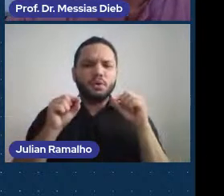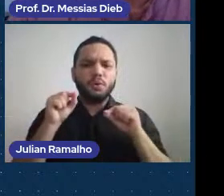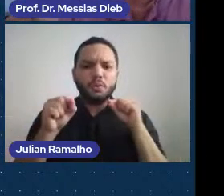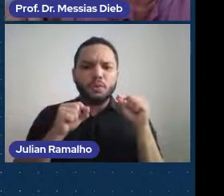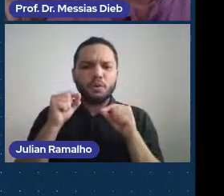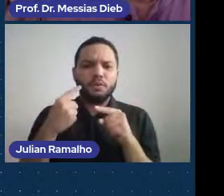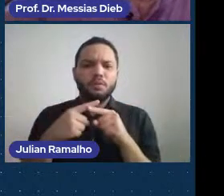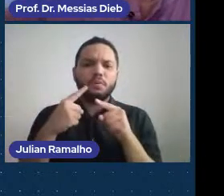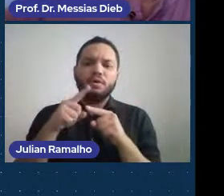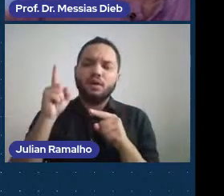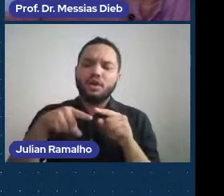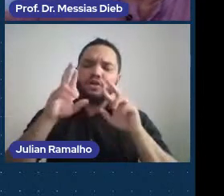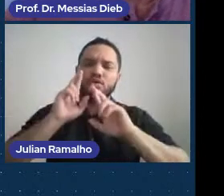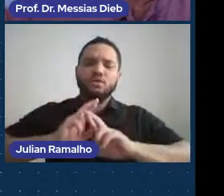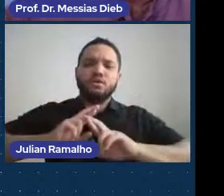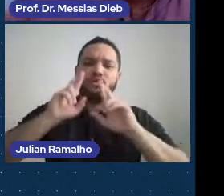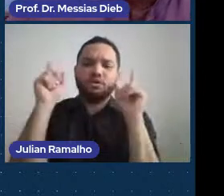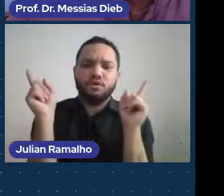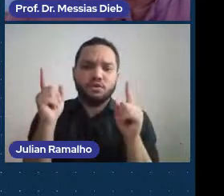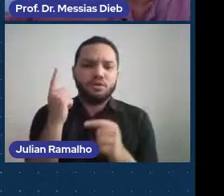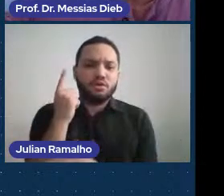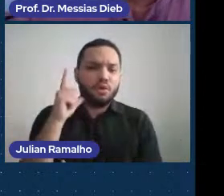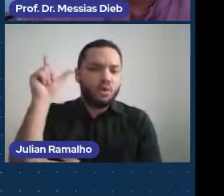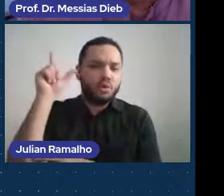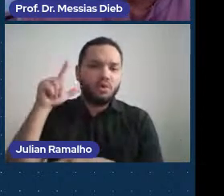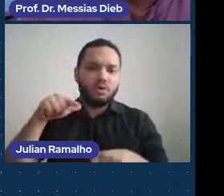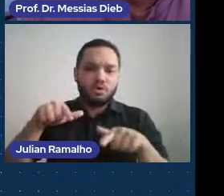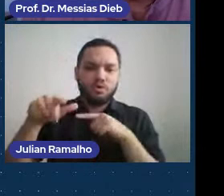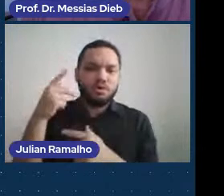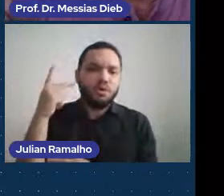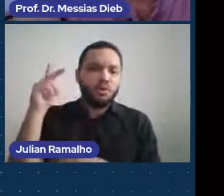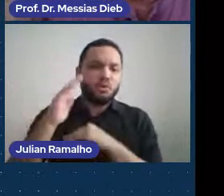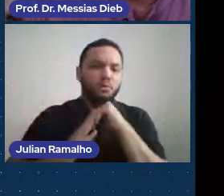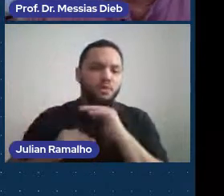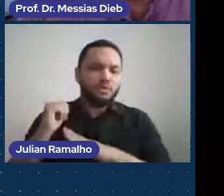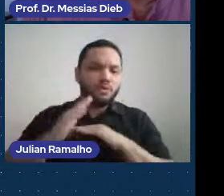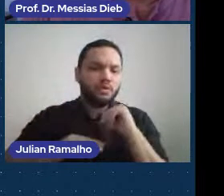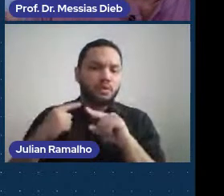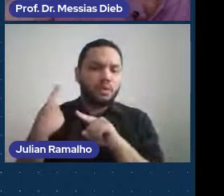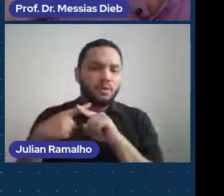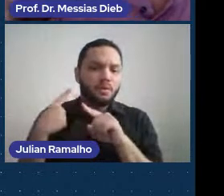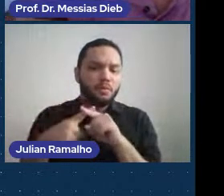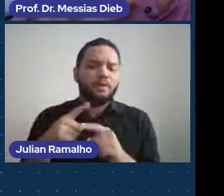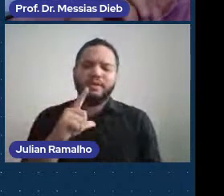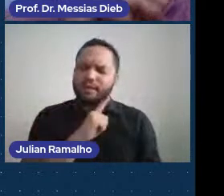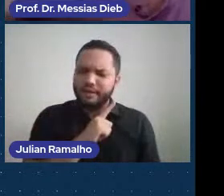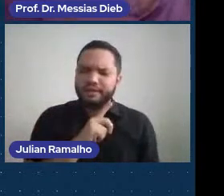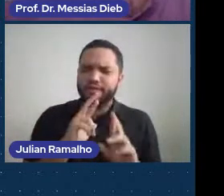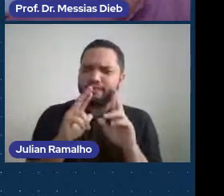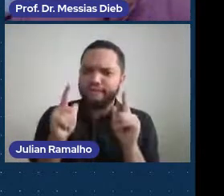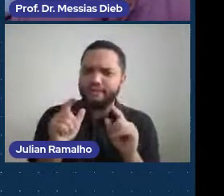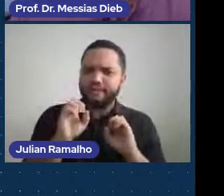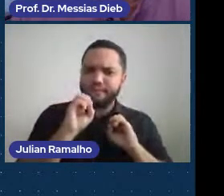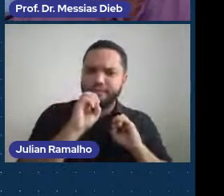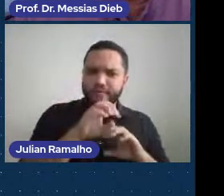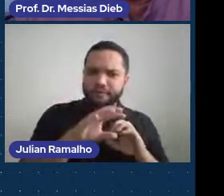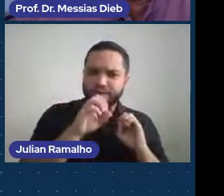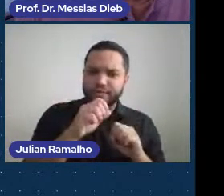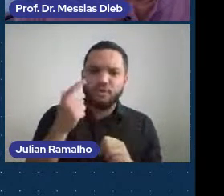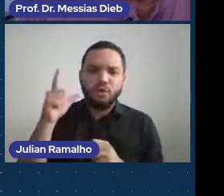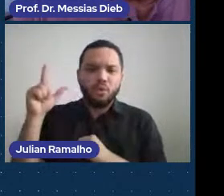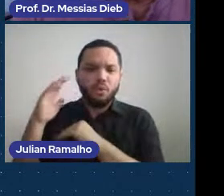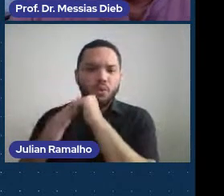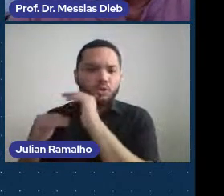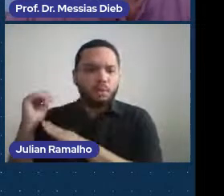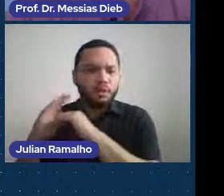diferente, por exemplo, de outro trabalho, de um outro profissional? Há diferença na docência para outras